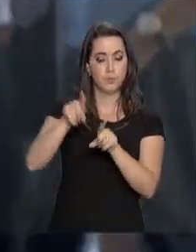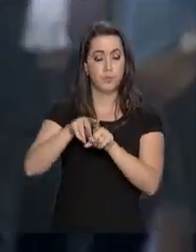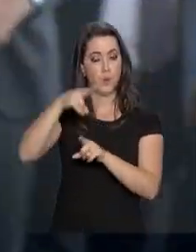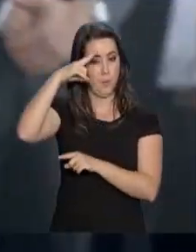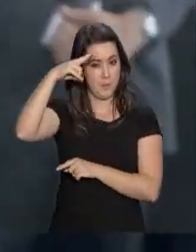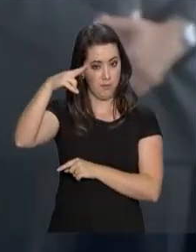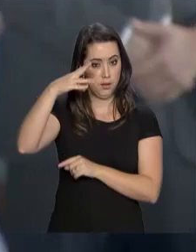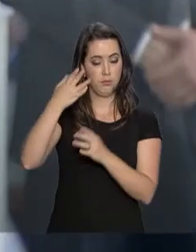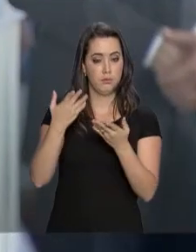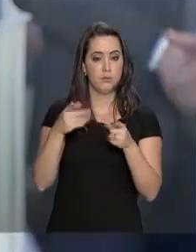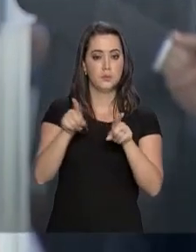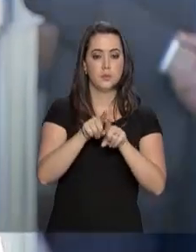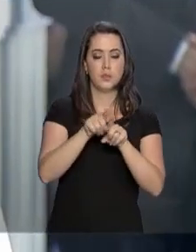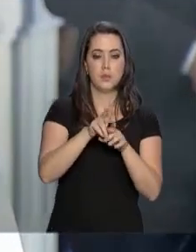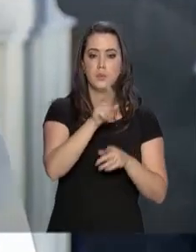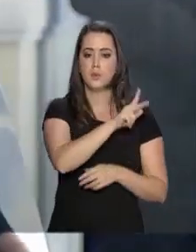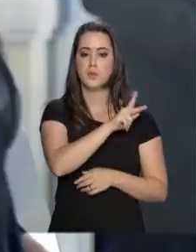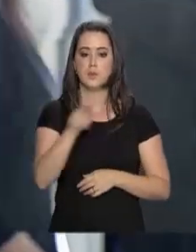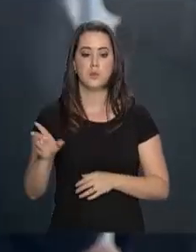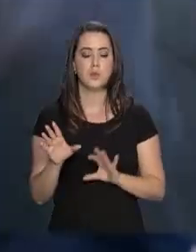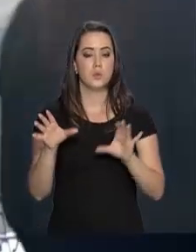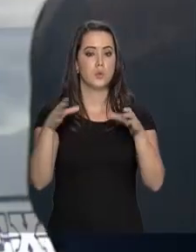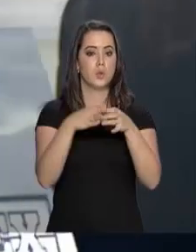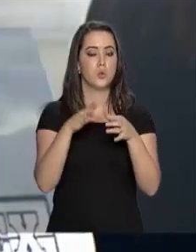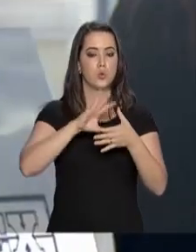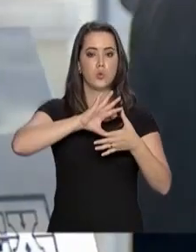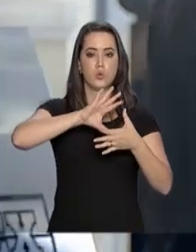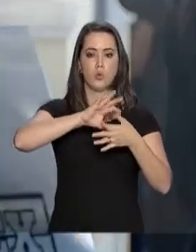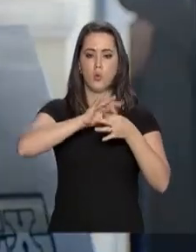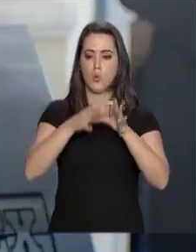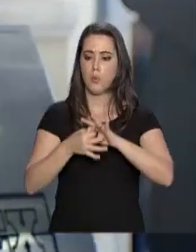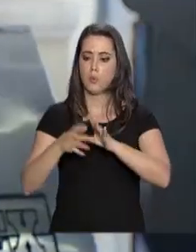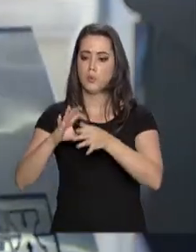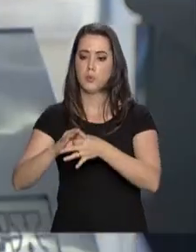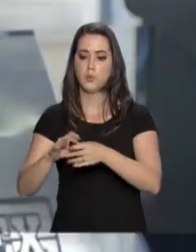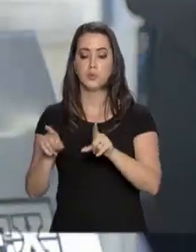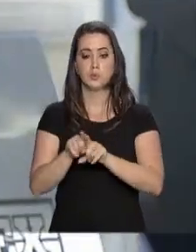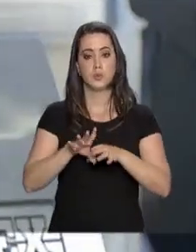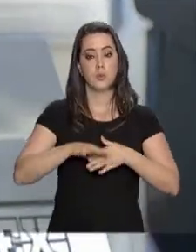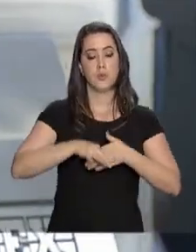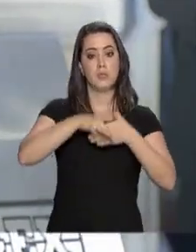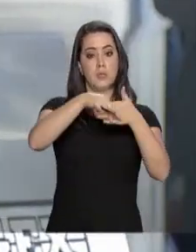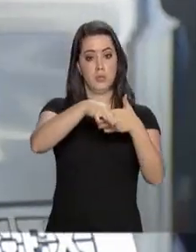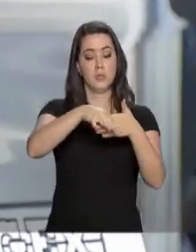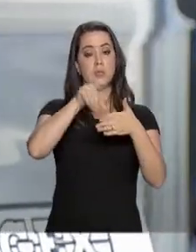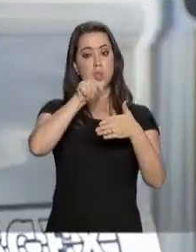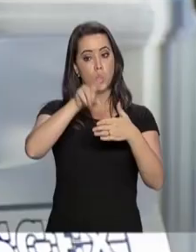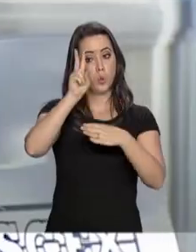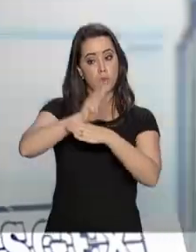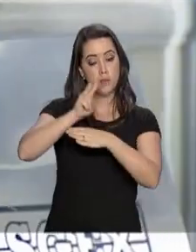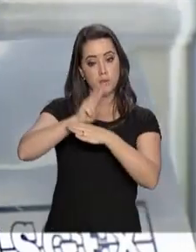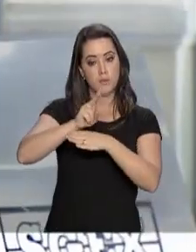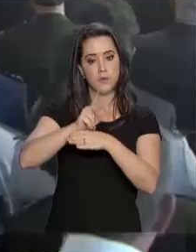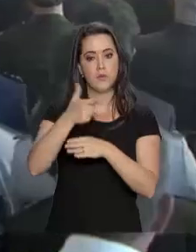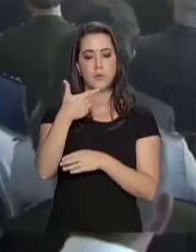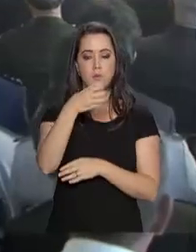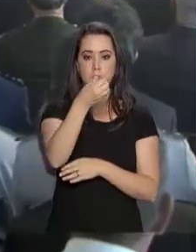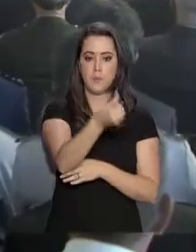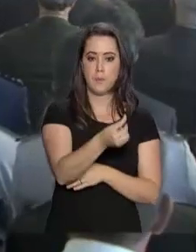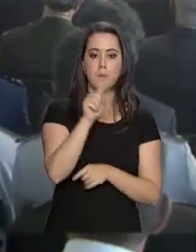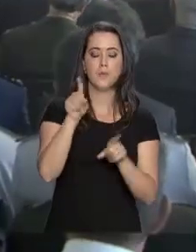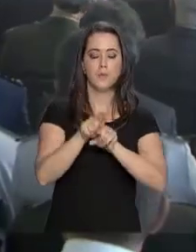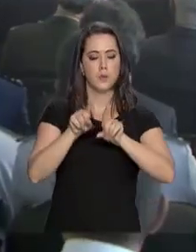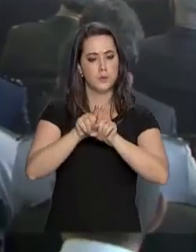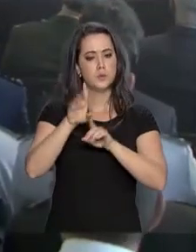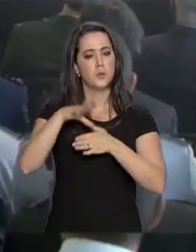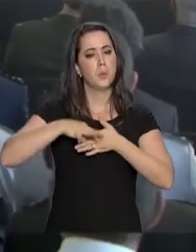foi presidente da Autoridade Pública Olímpica e coordenador-geral da Defesa durante as Olimpíadas em 2016. Azevedo foi